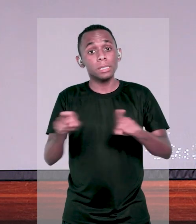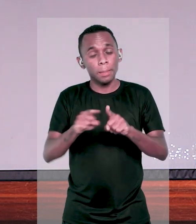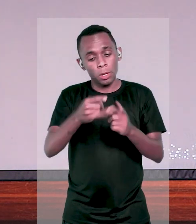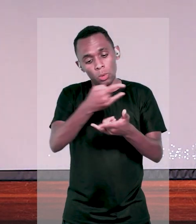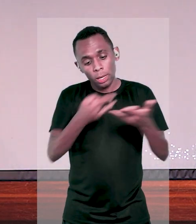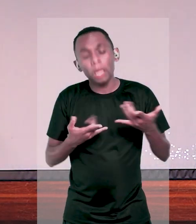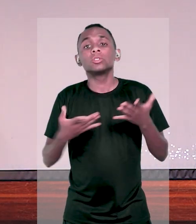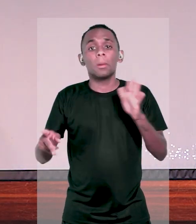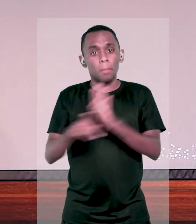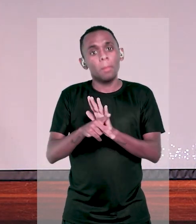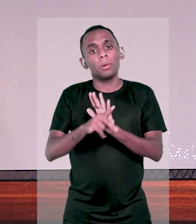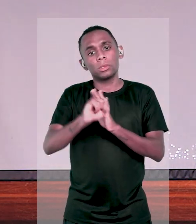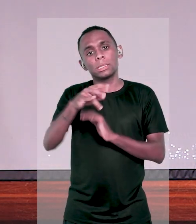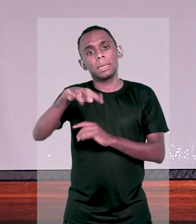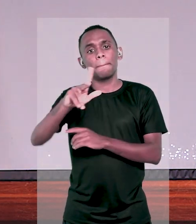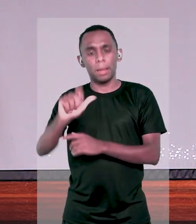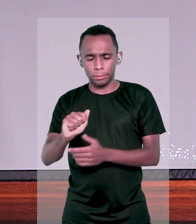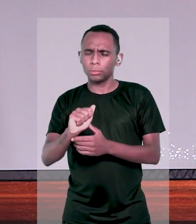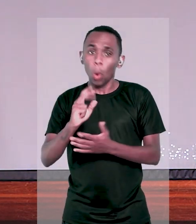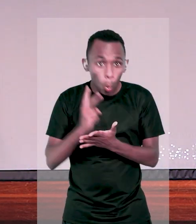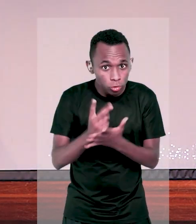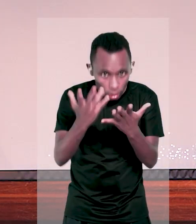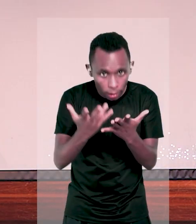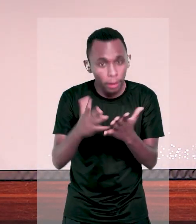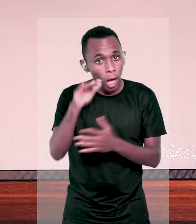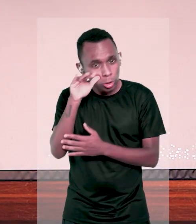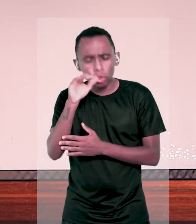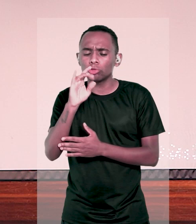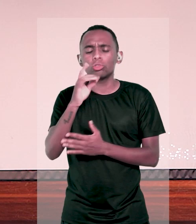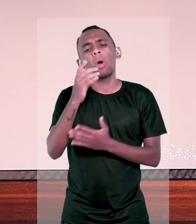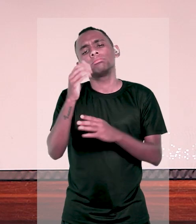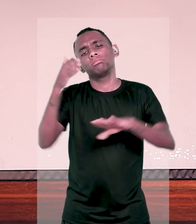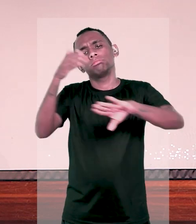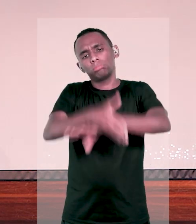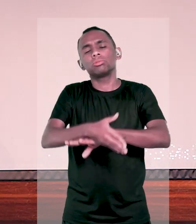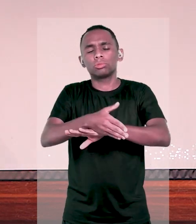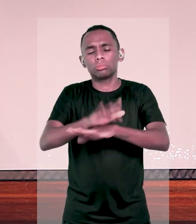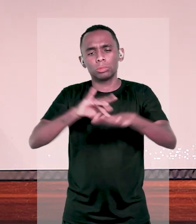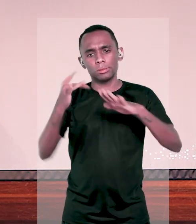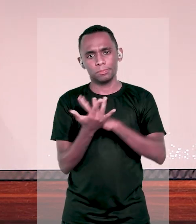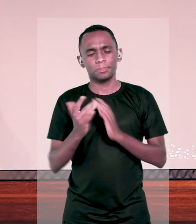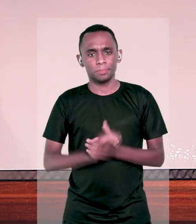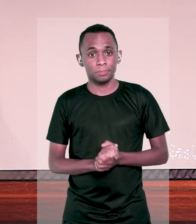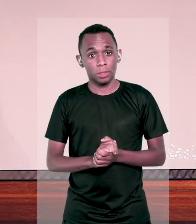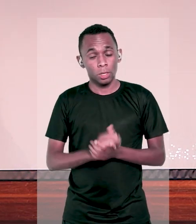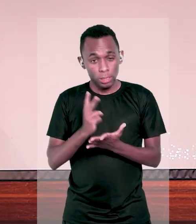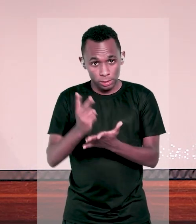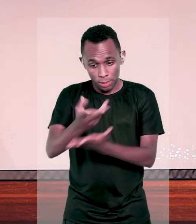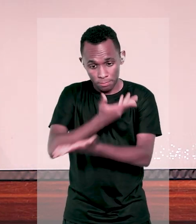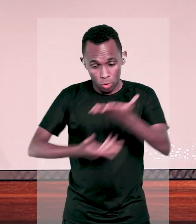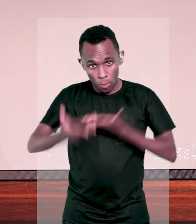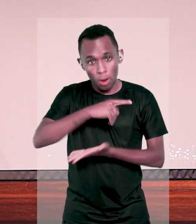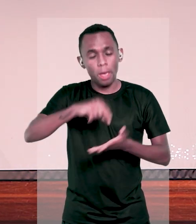um Papo, no site da Arte de Pensamento. E também os ingressos no Simpla. Quem quiser continuar a programação, só ir lá